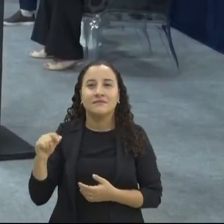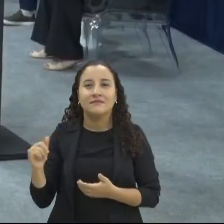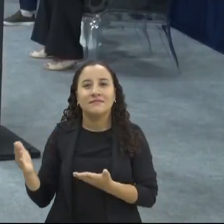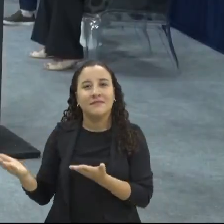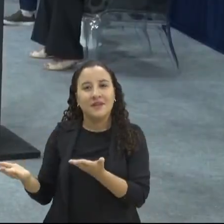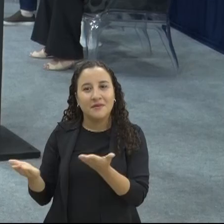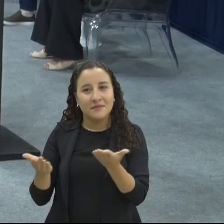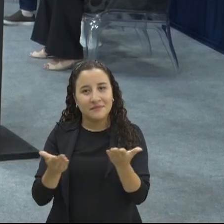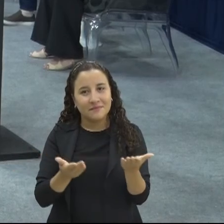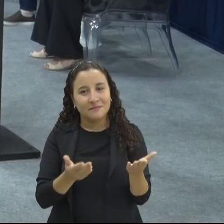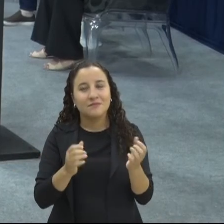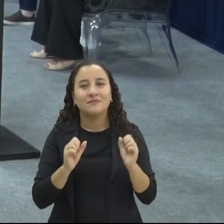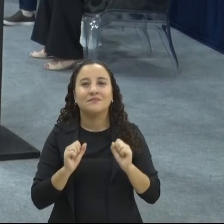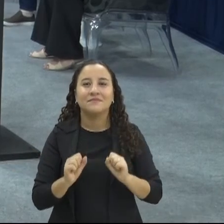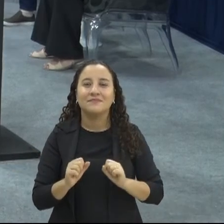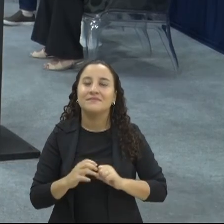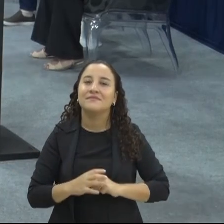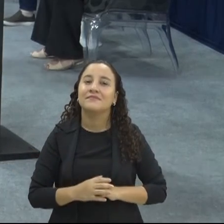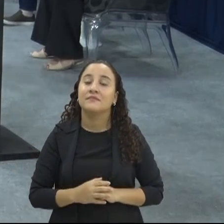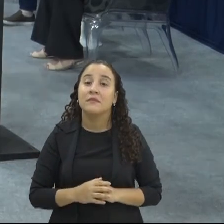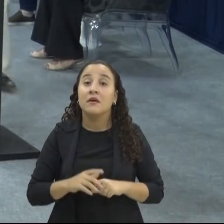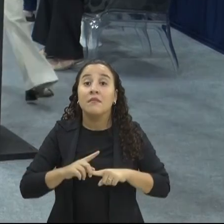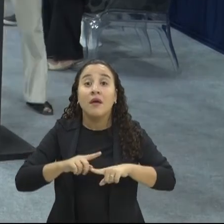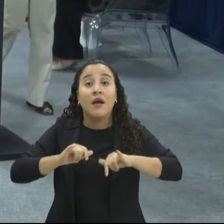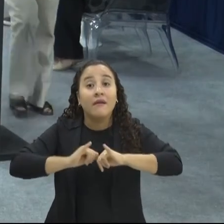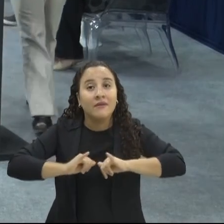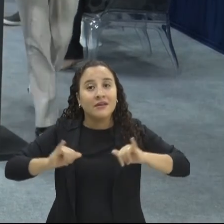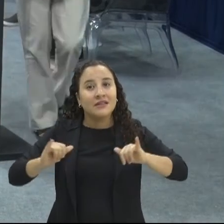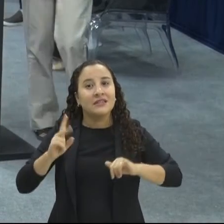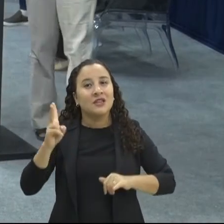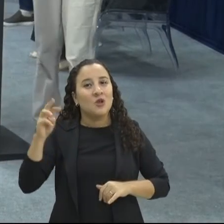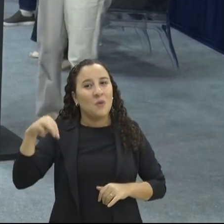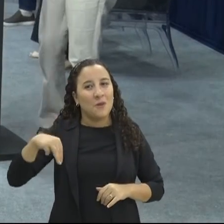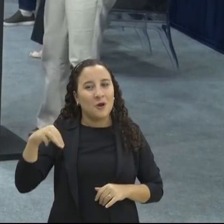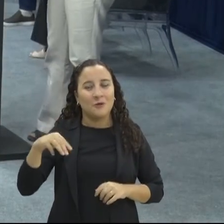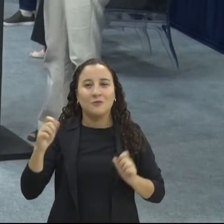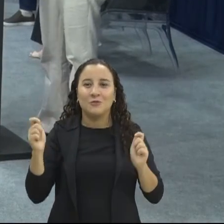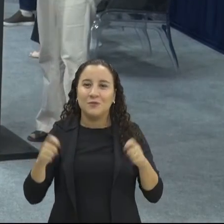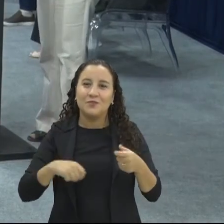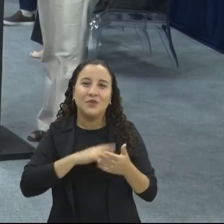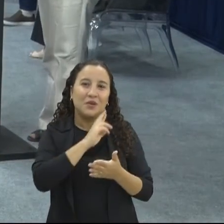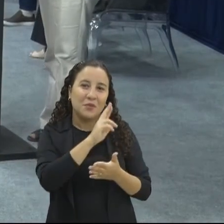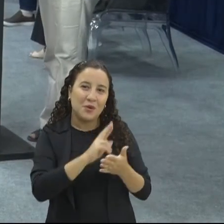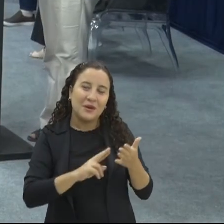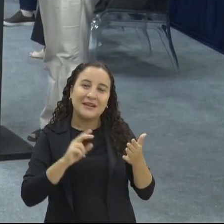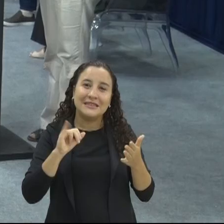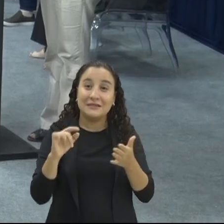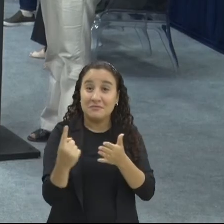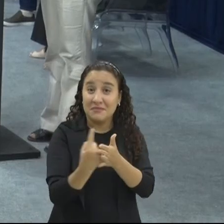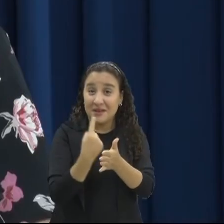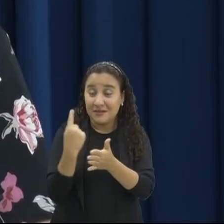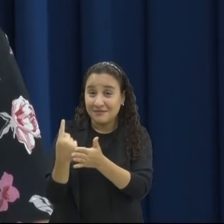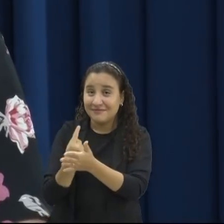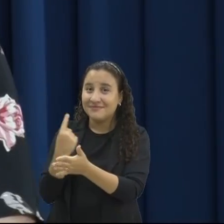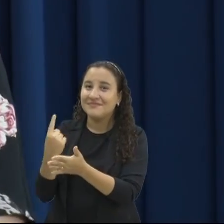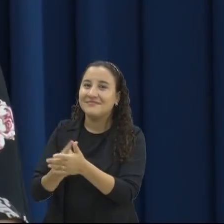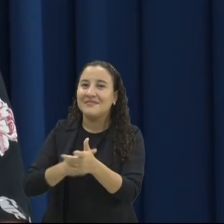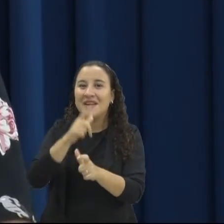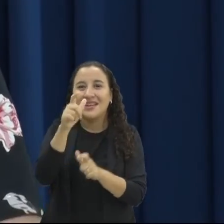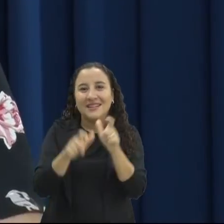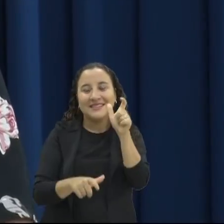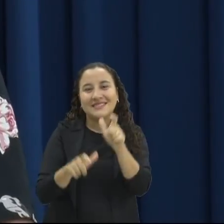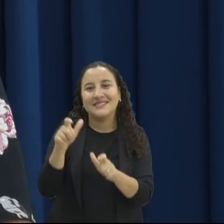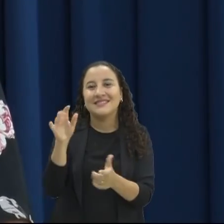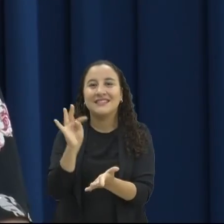gentileza, pode ir se deslocando. Lembrando que cada candidato terá 2 minutos para responder os questionamentos dos eleitores